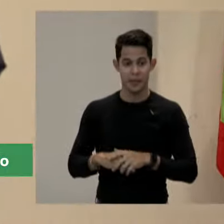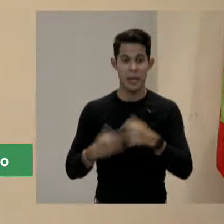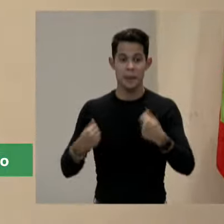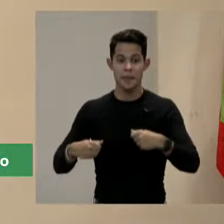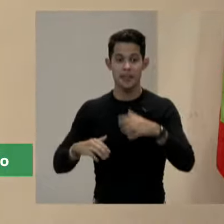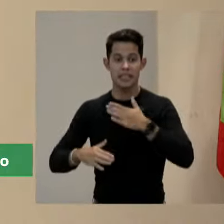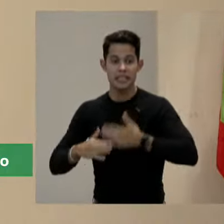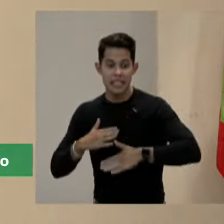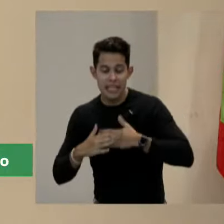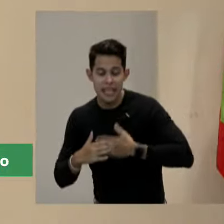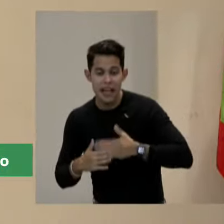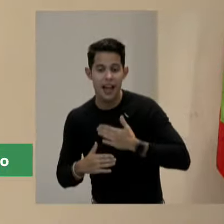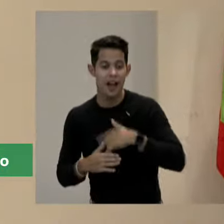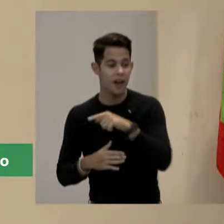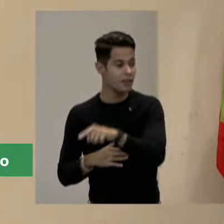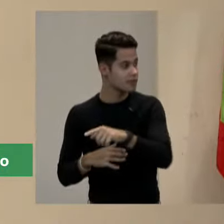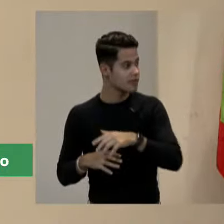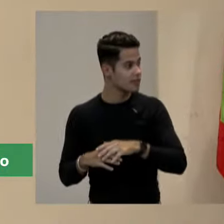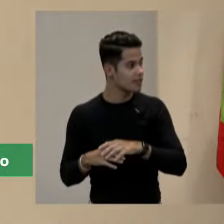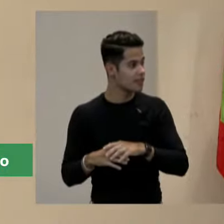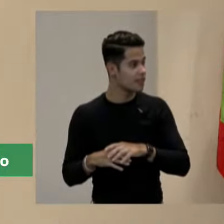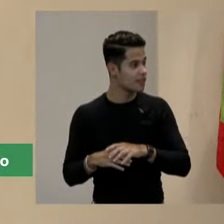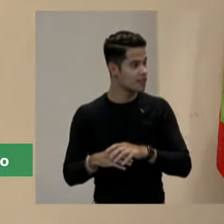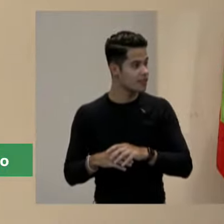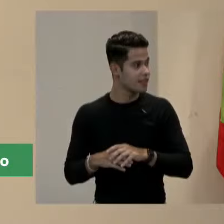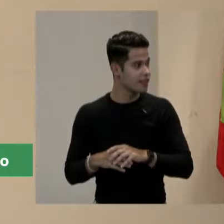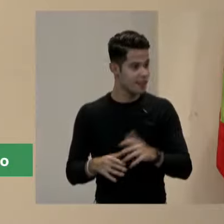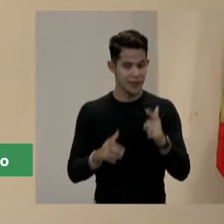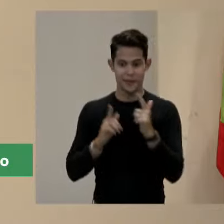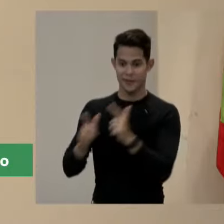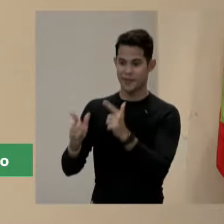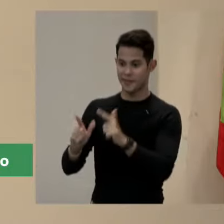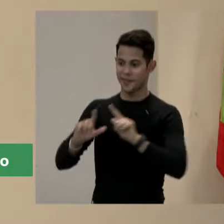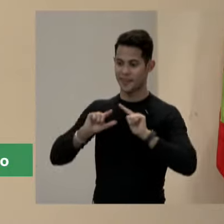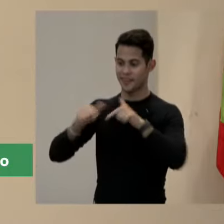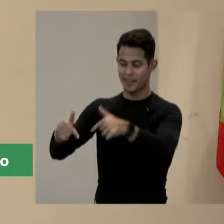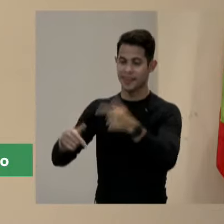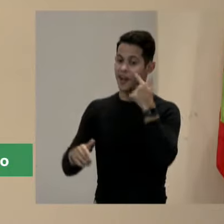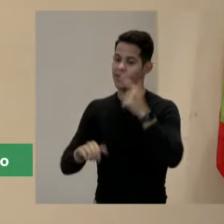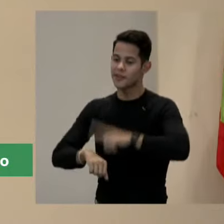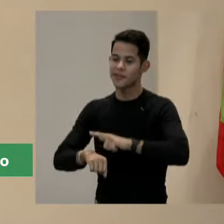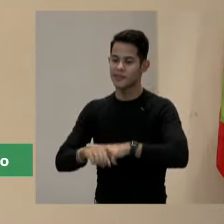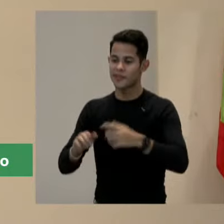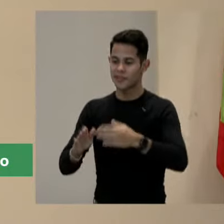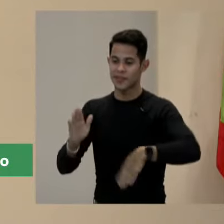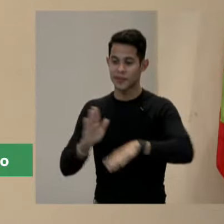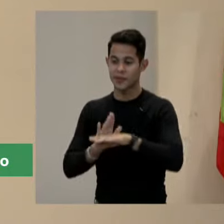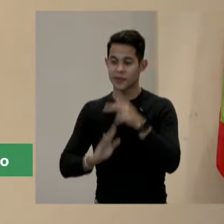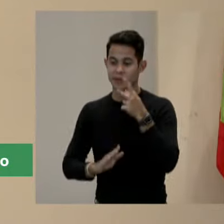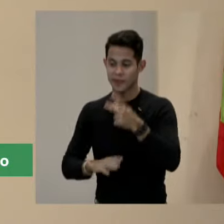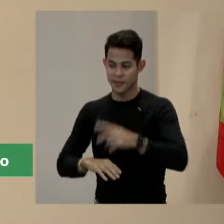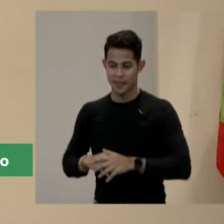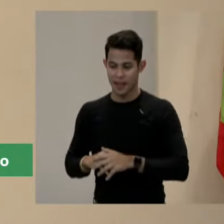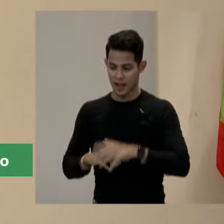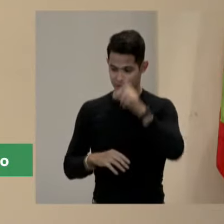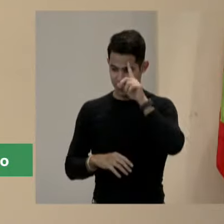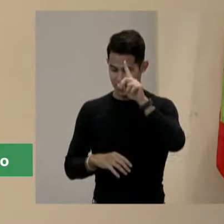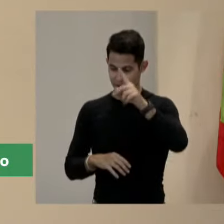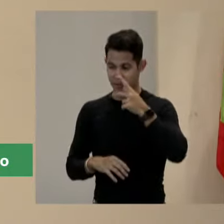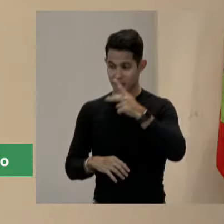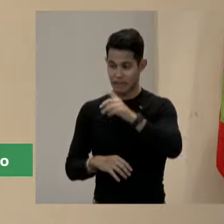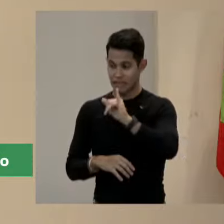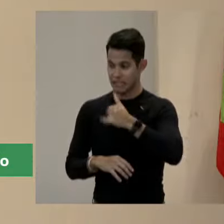calma, ninguém agride ninguém, ação tem reação, vão com calma. Aí chegou lá, ficou certo que eu estudaria. E a diretora disse que se